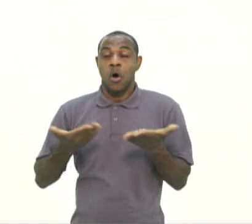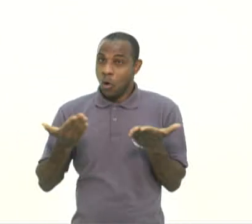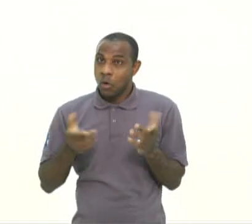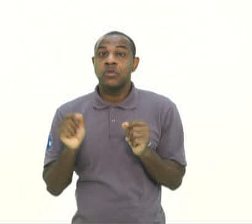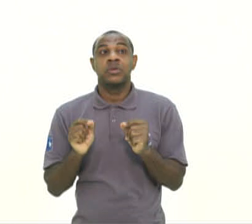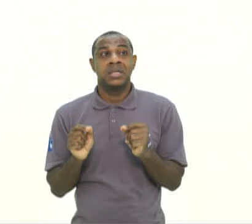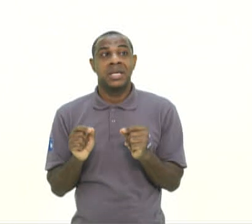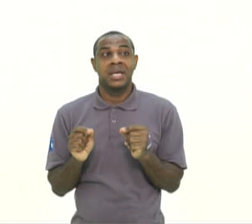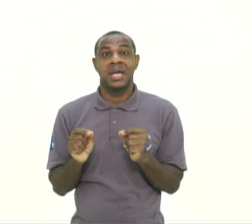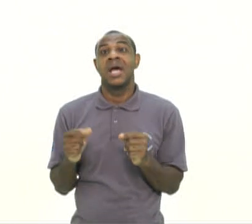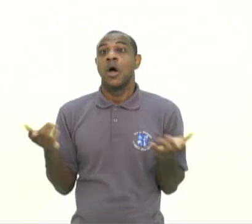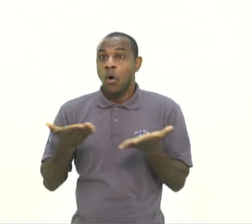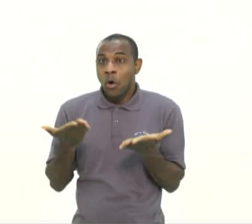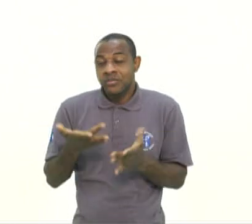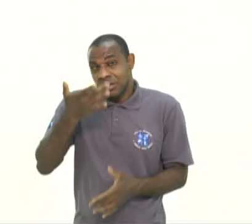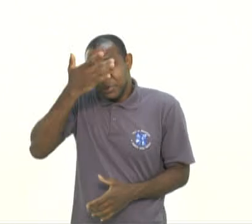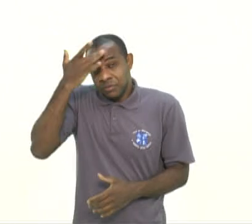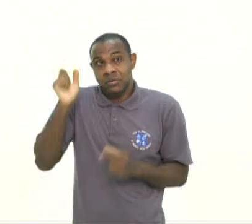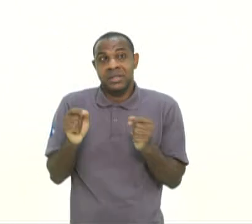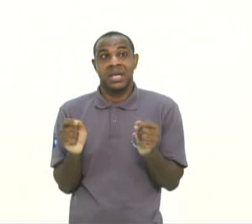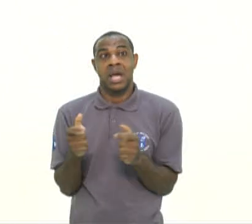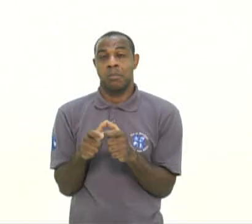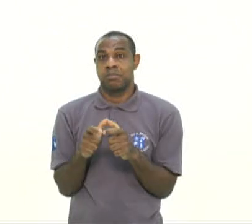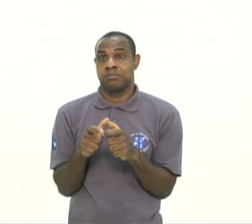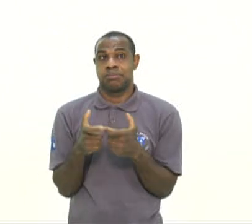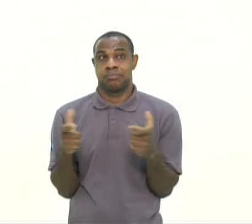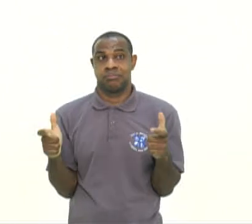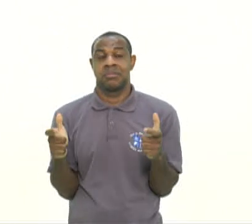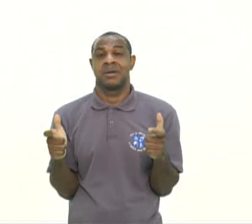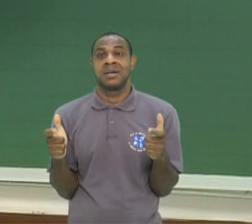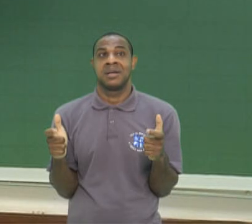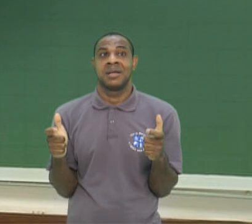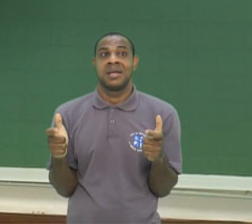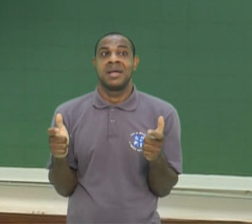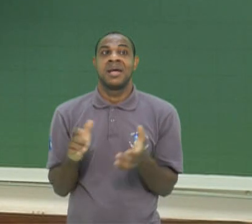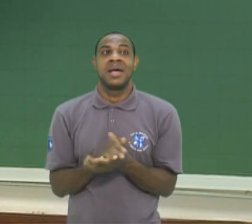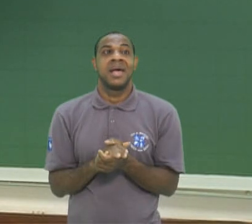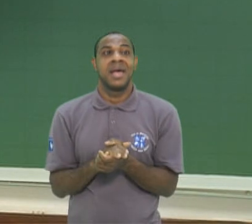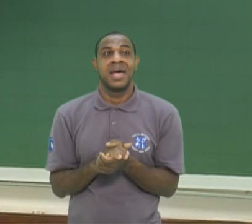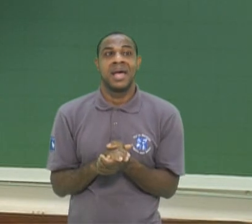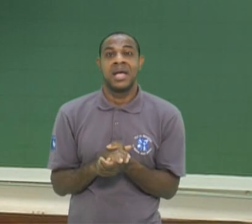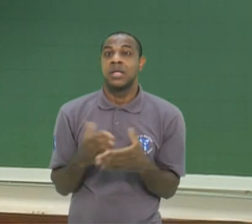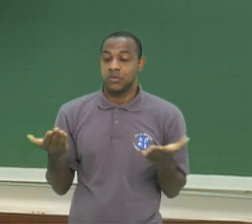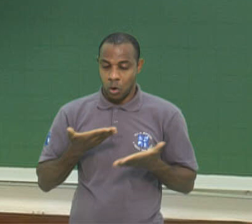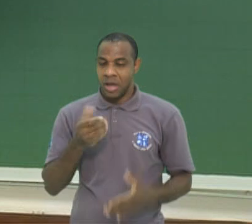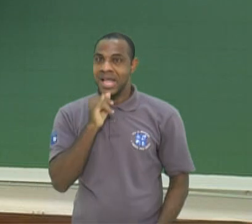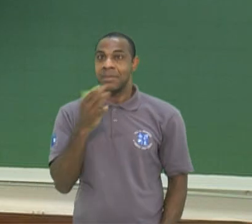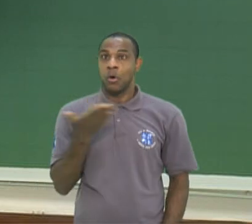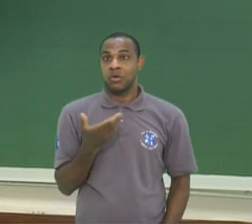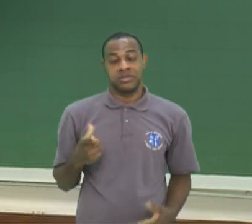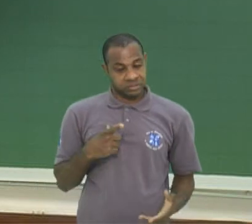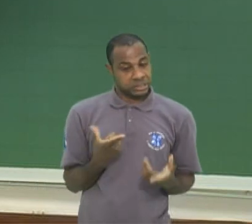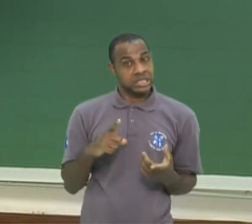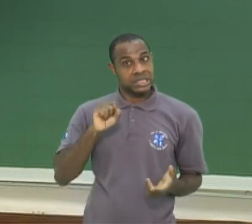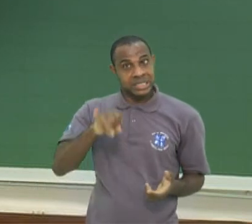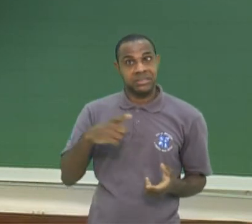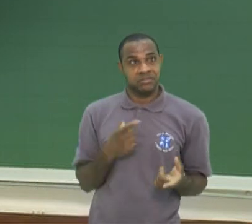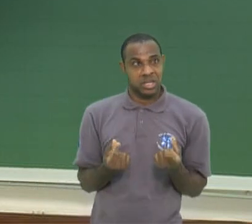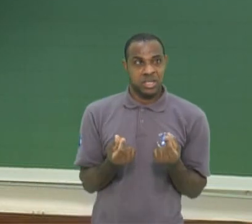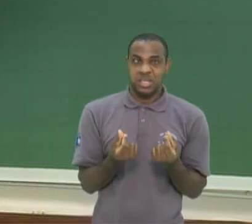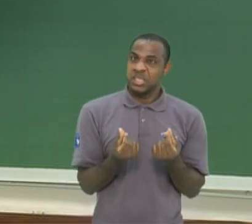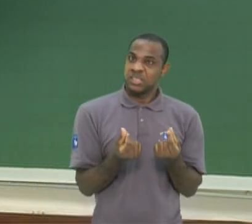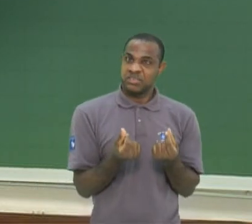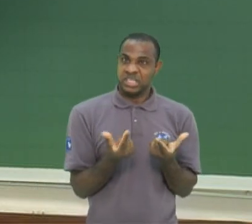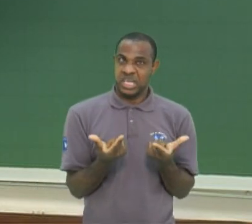é ainda maior. Então, nós podemos, se tivermos condições financeiras, de viajar de